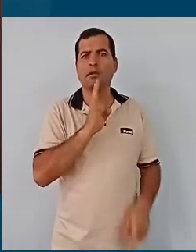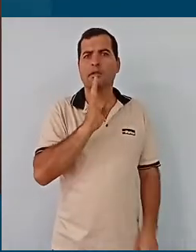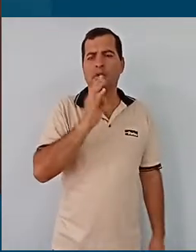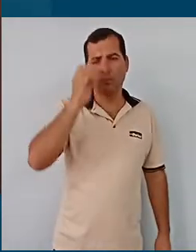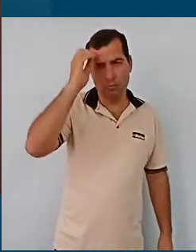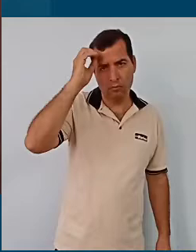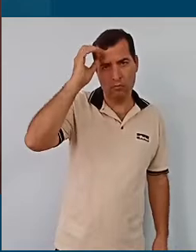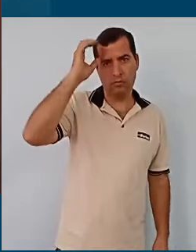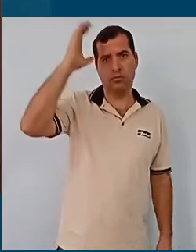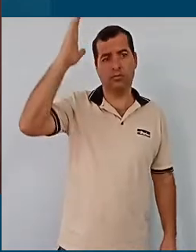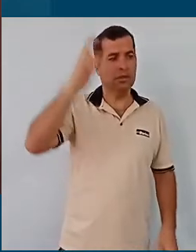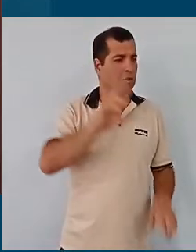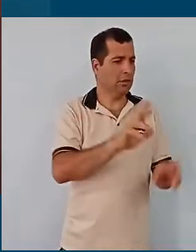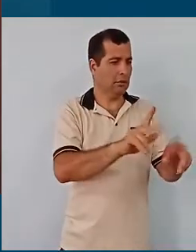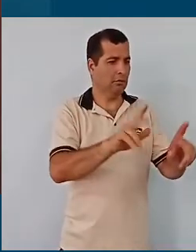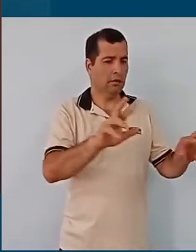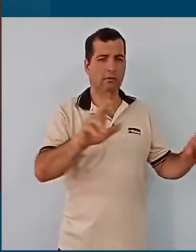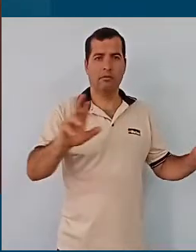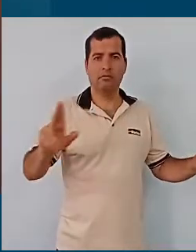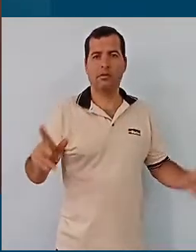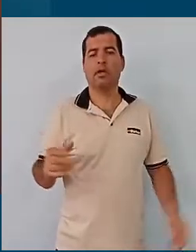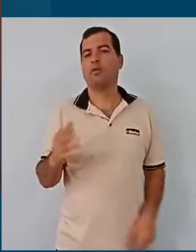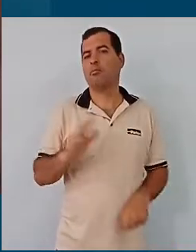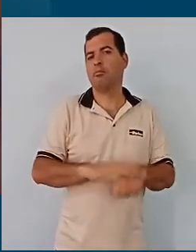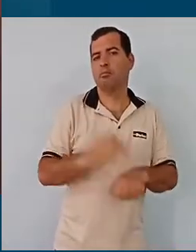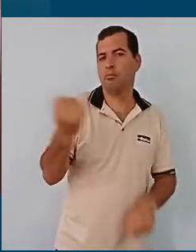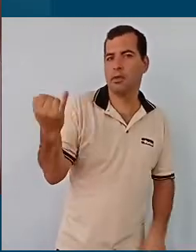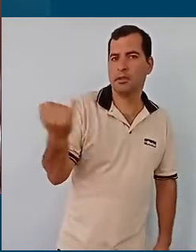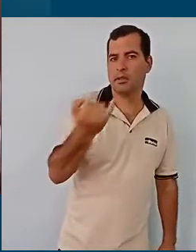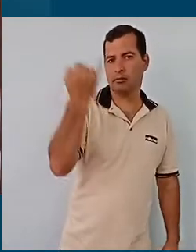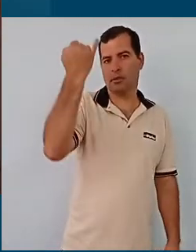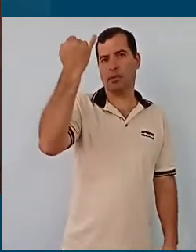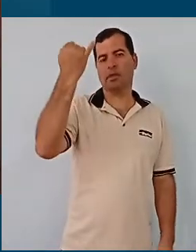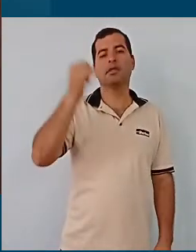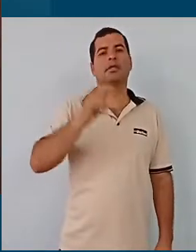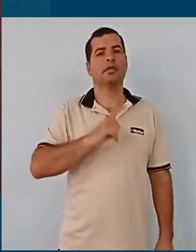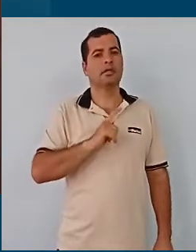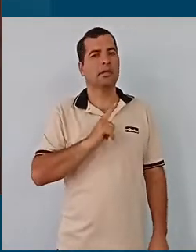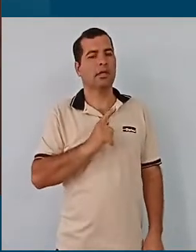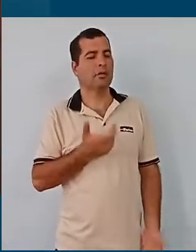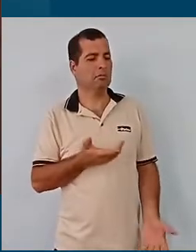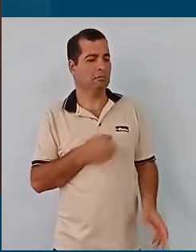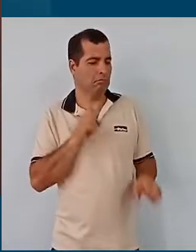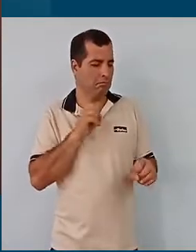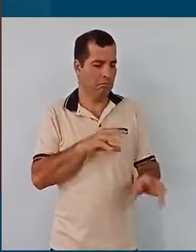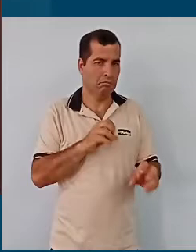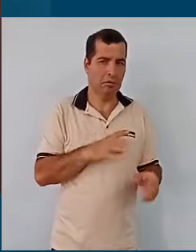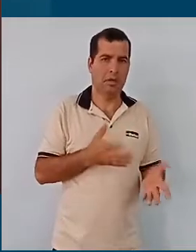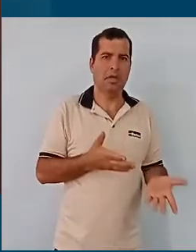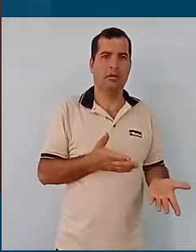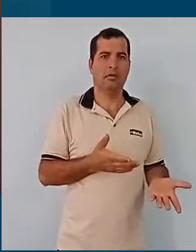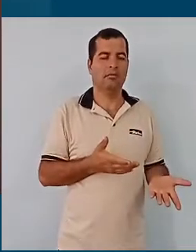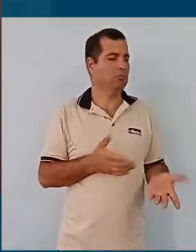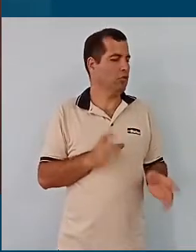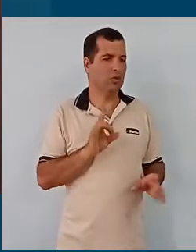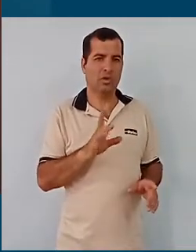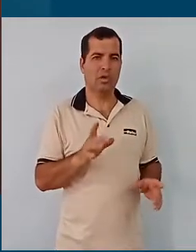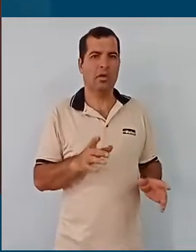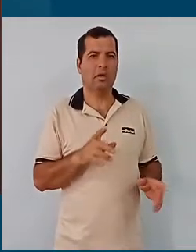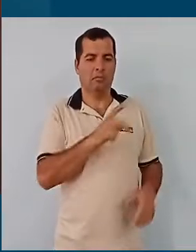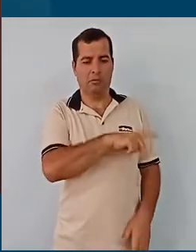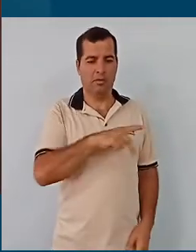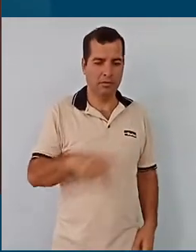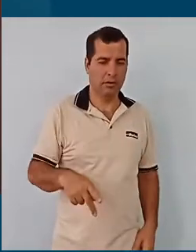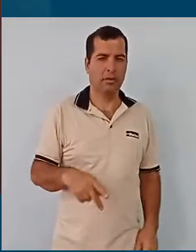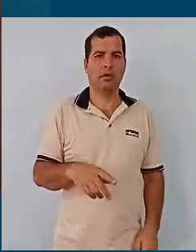diferentes fontes é mais importante do que uma aula fechada que o professor conta o começo, o